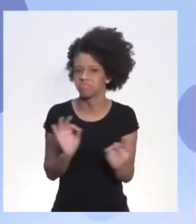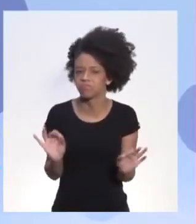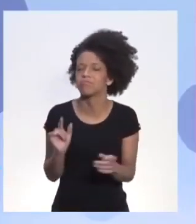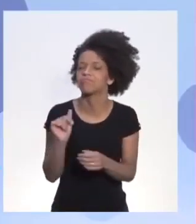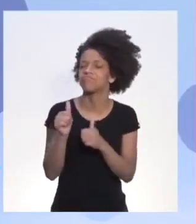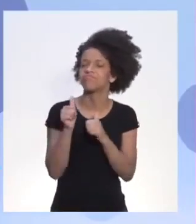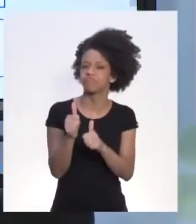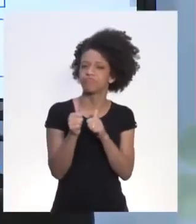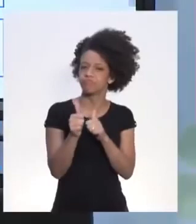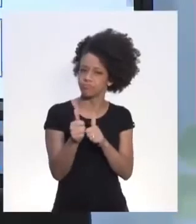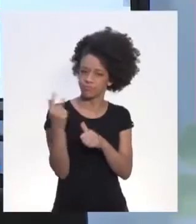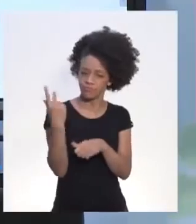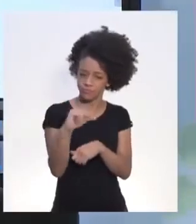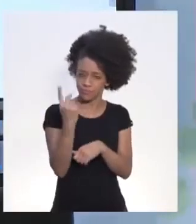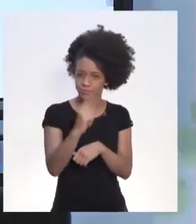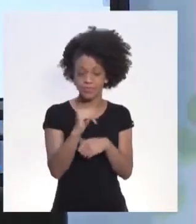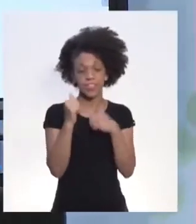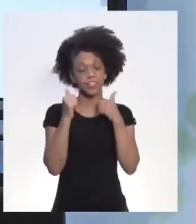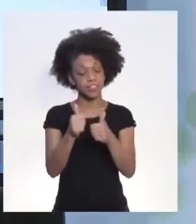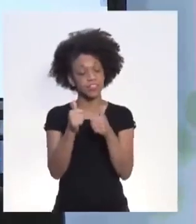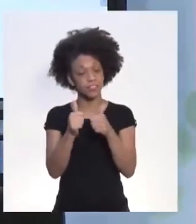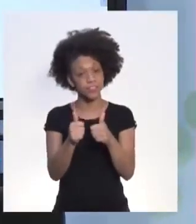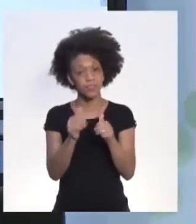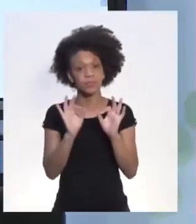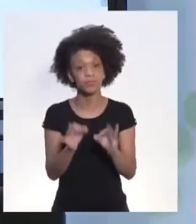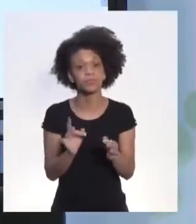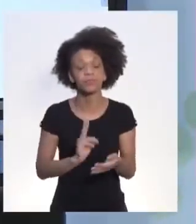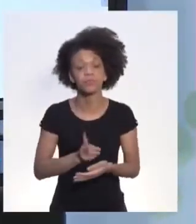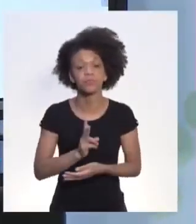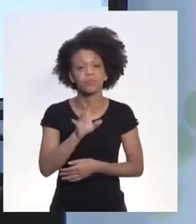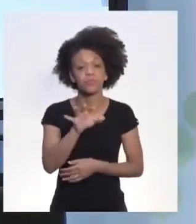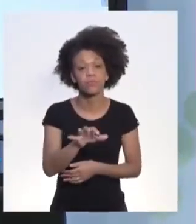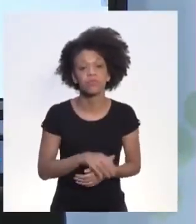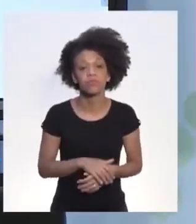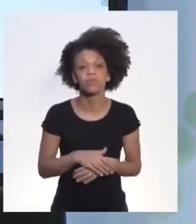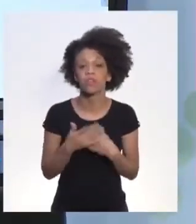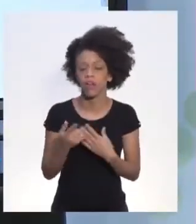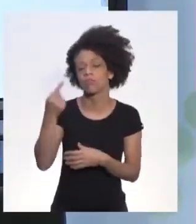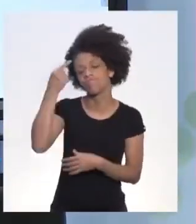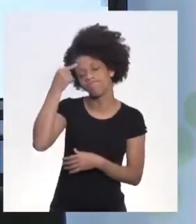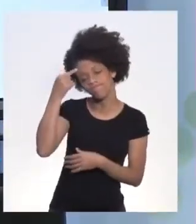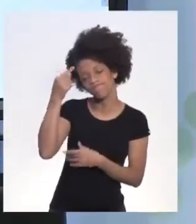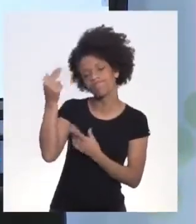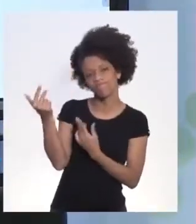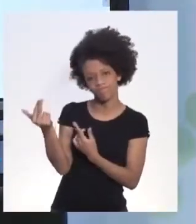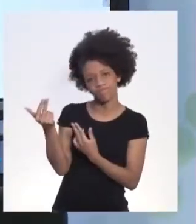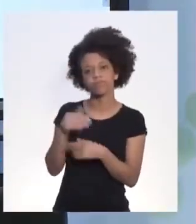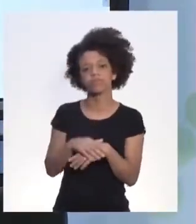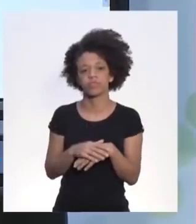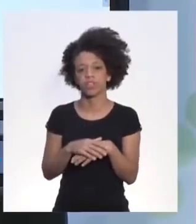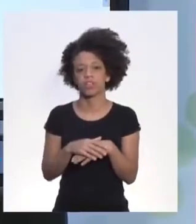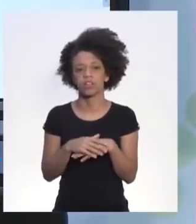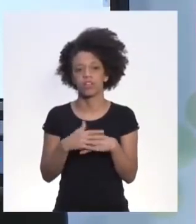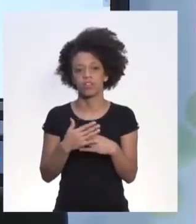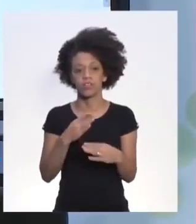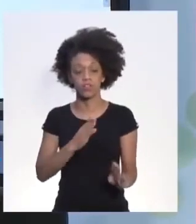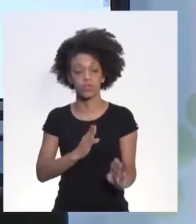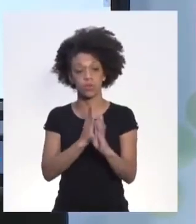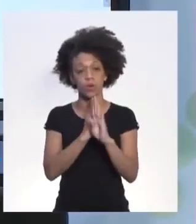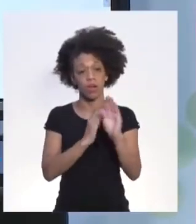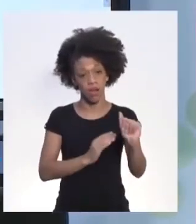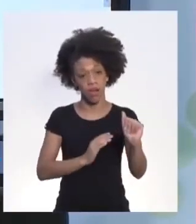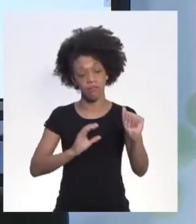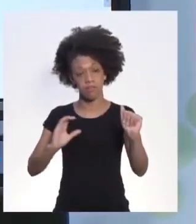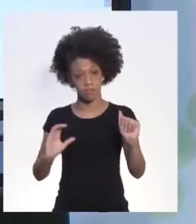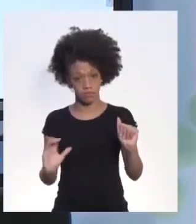isso aí, mano. É isso aí. Certinho. Continuem assim, seria essa a ideia mesmo, né? Que vocês encontrariam a